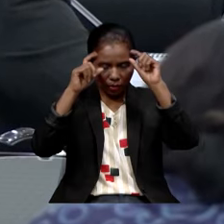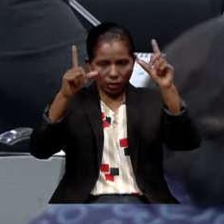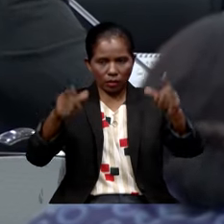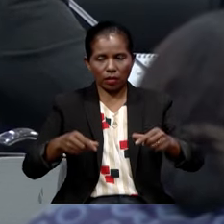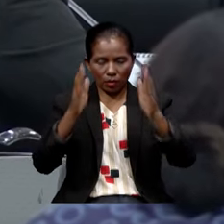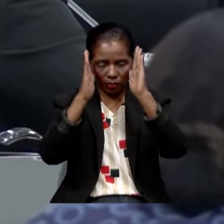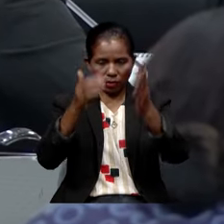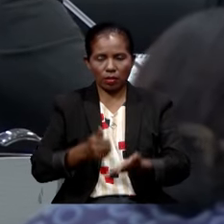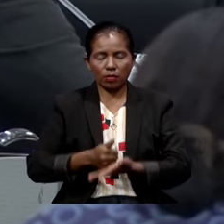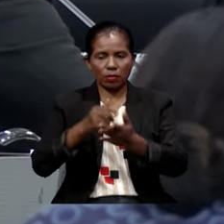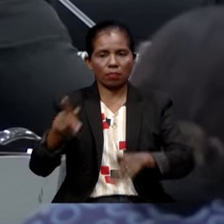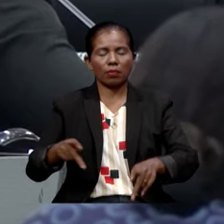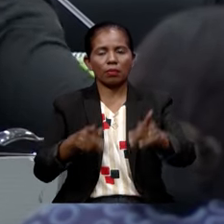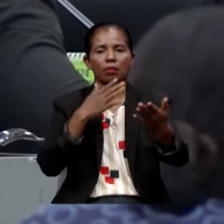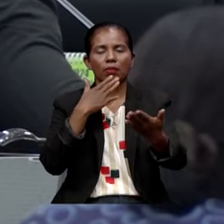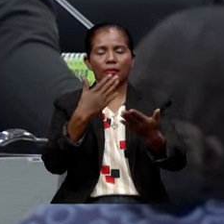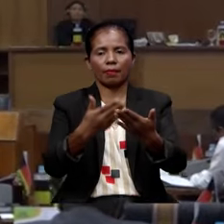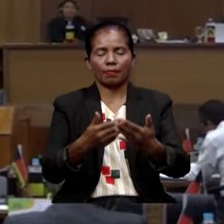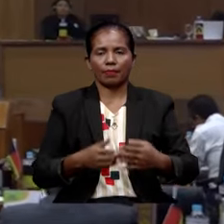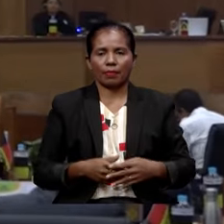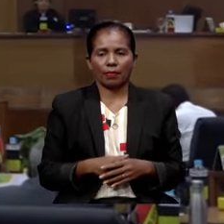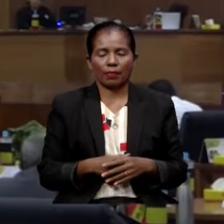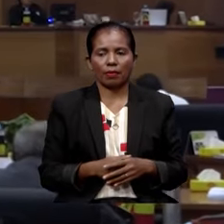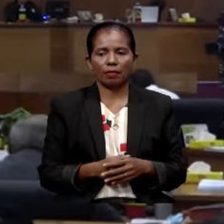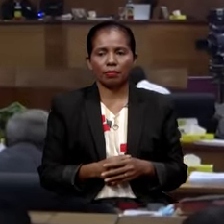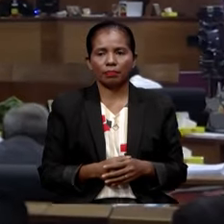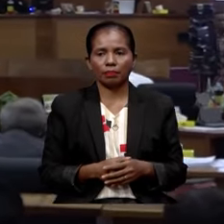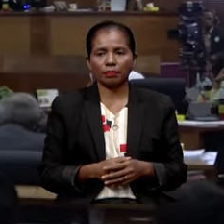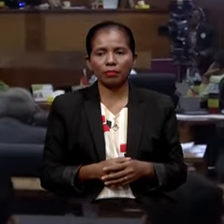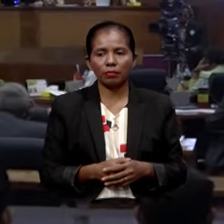onde for atendimento para o povo digno. Luciano Amaral, Mário Ferreira, GMN.